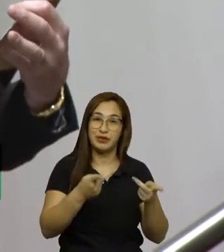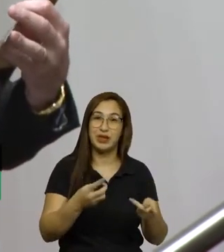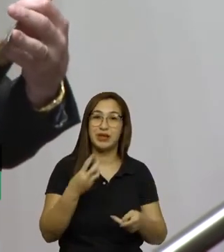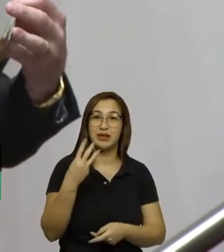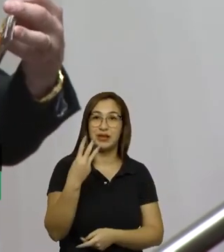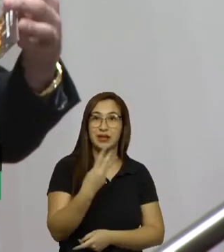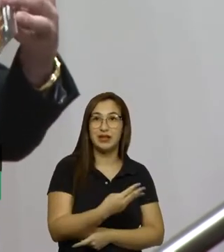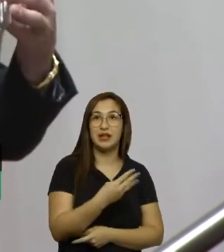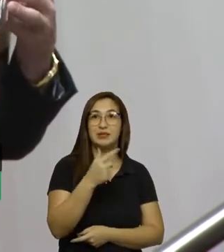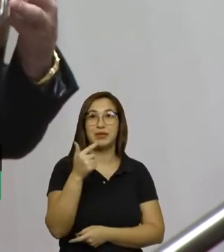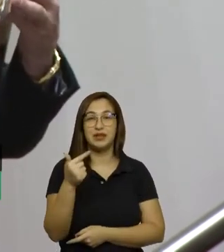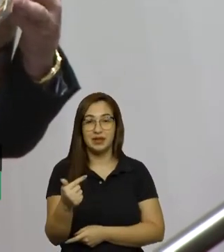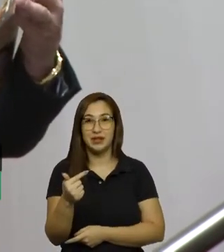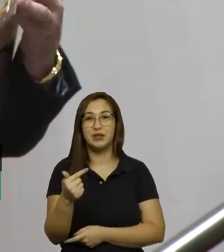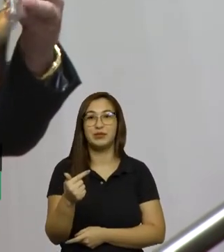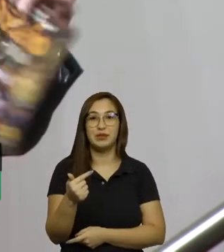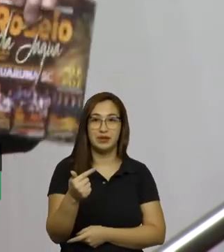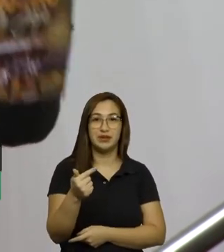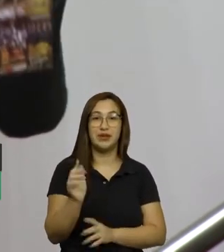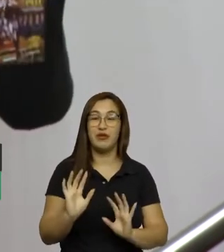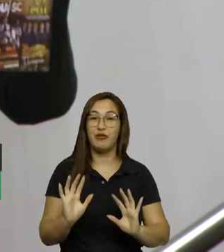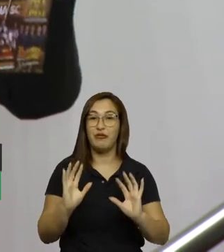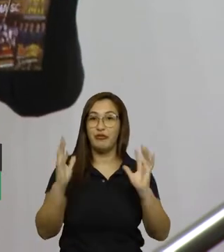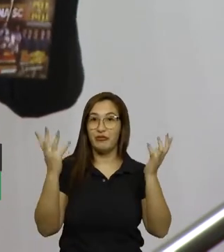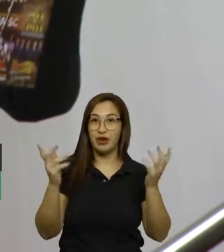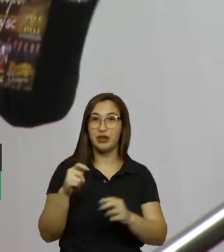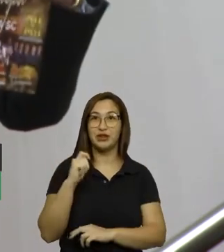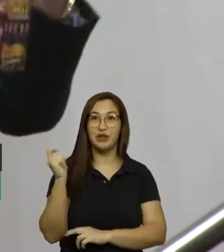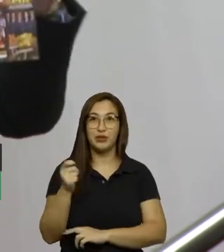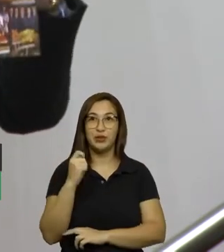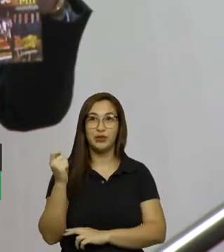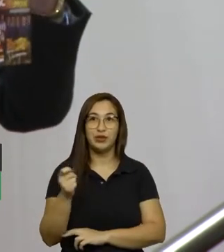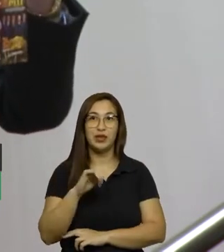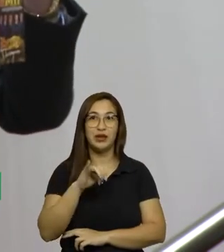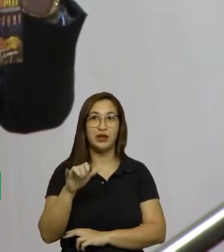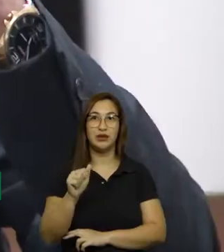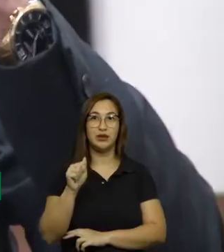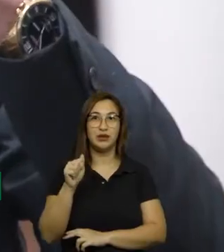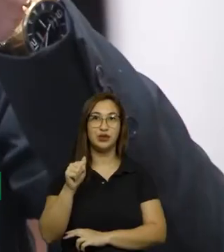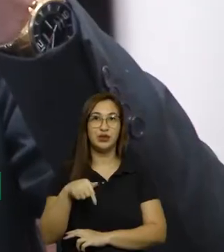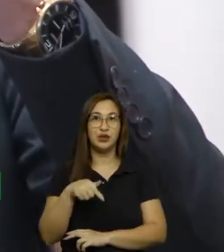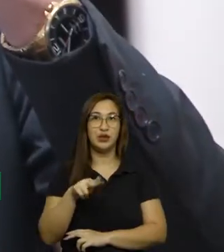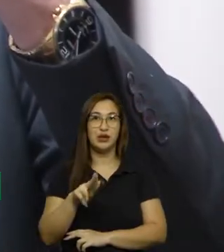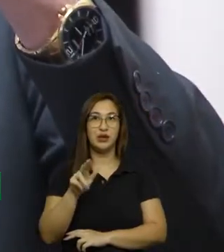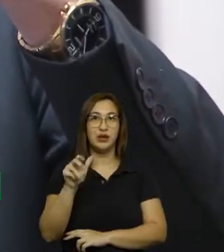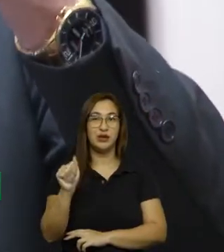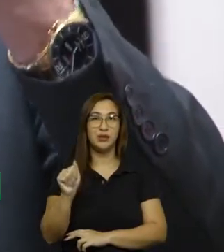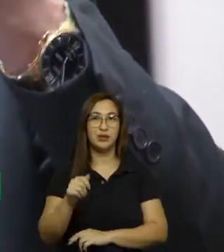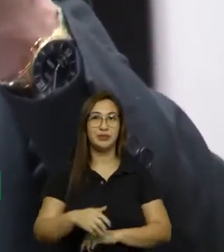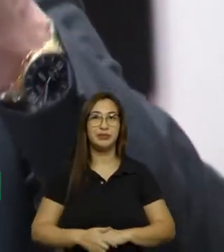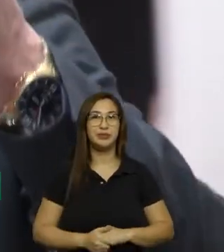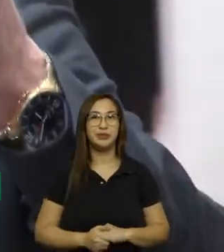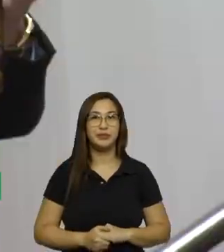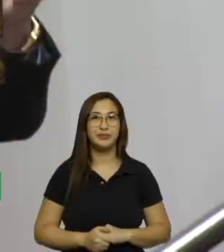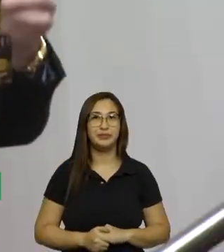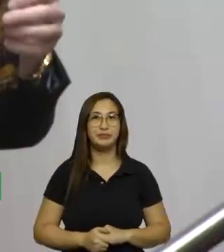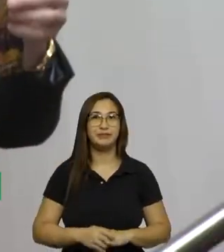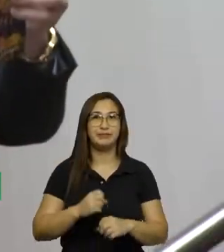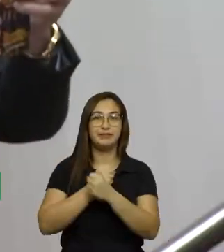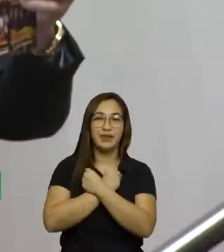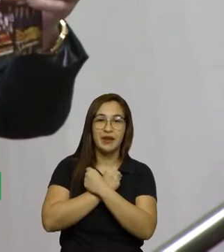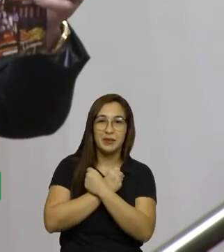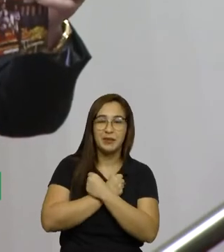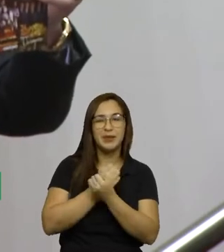na 37ª edição do Rodeio da Jágua, no sul do nosso estado de Santa Catarina. Deixo aqui meu grande abraço,